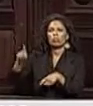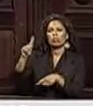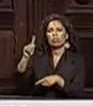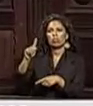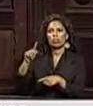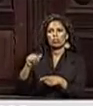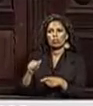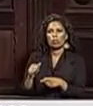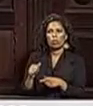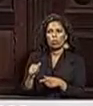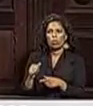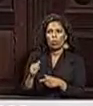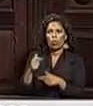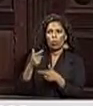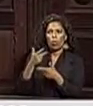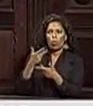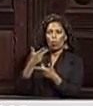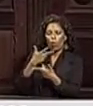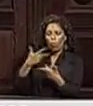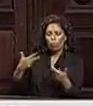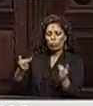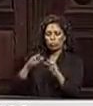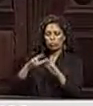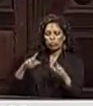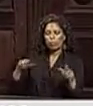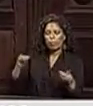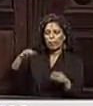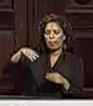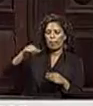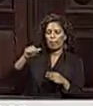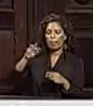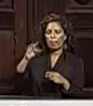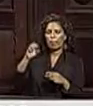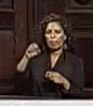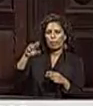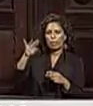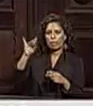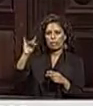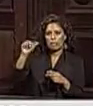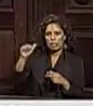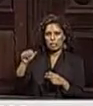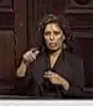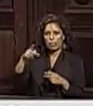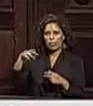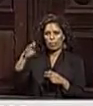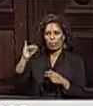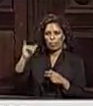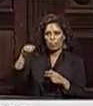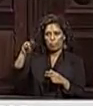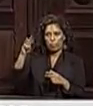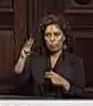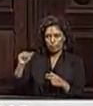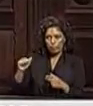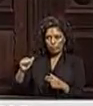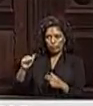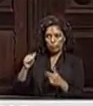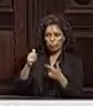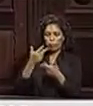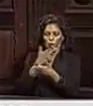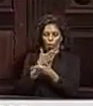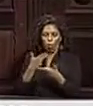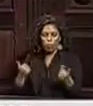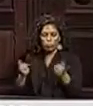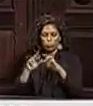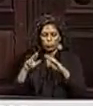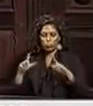de matérias-primas, produtos intermediários e de materiais de embalagem, ou seja, apenas do que tange a equipamentos e máquinas,